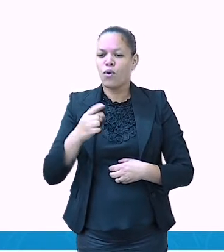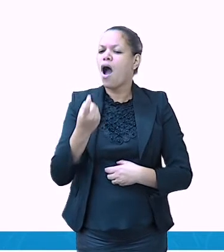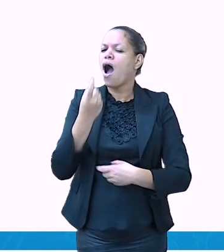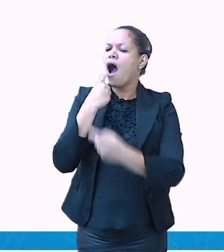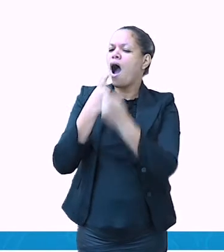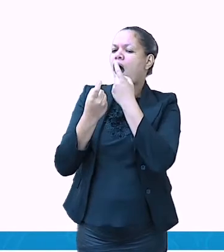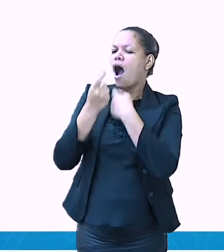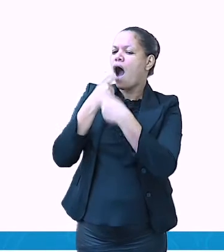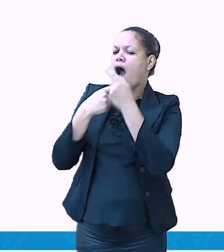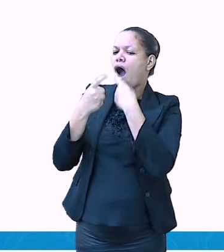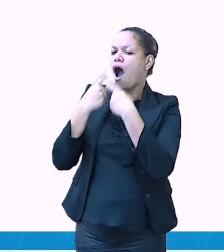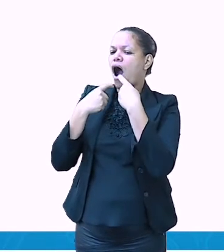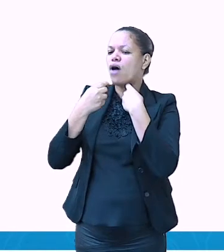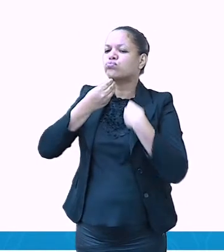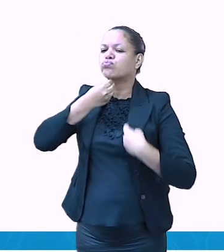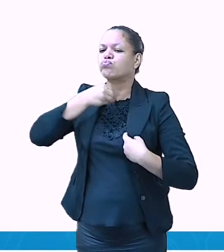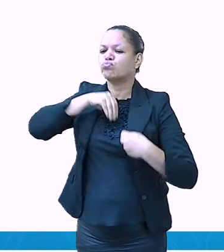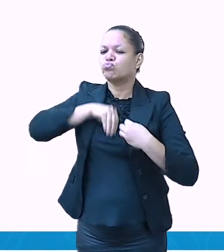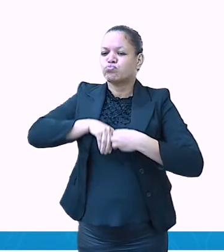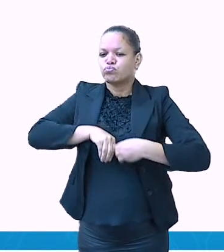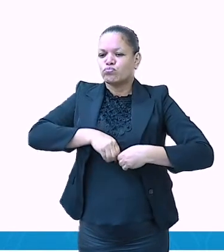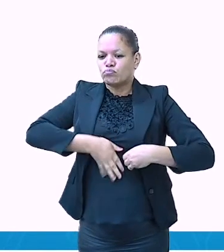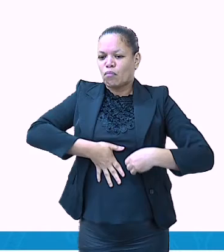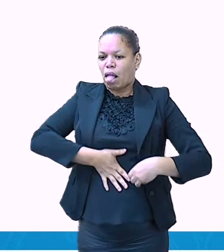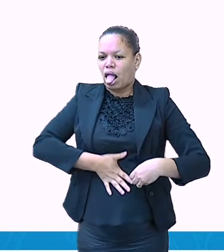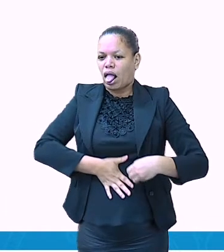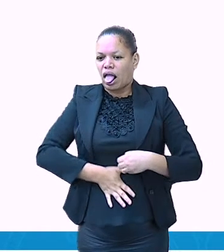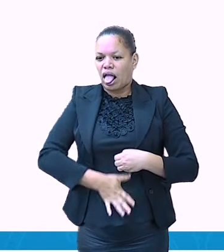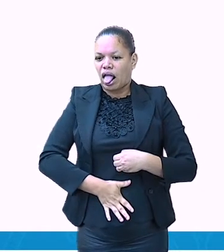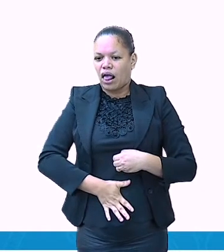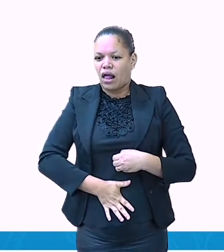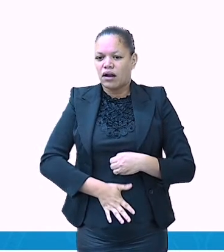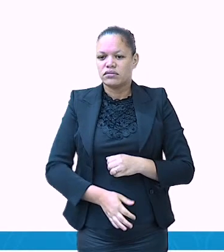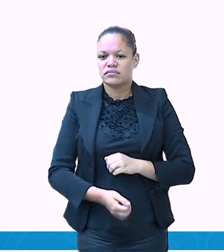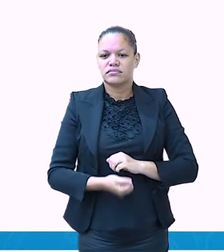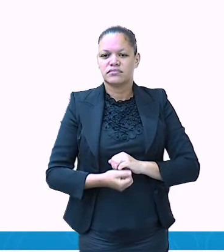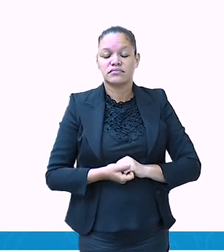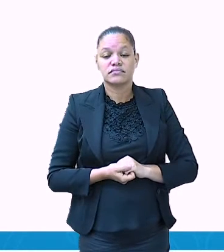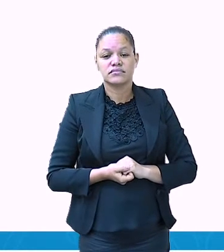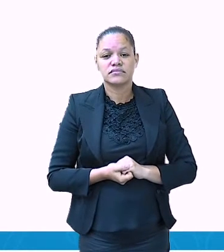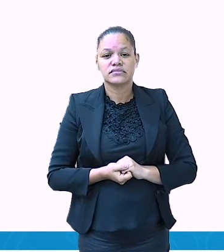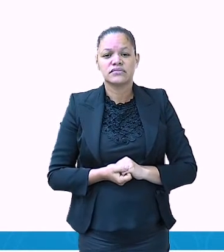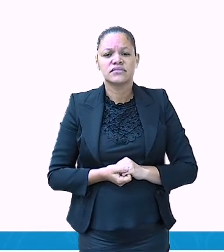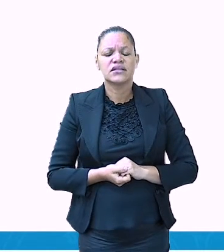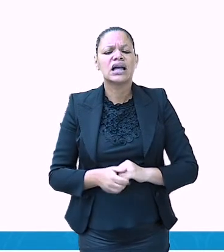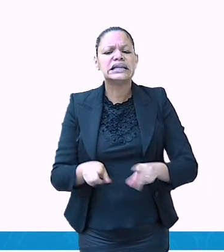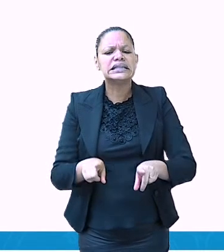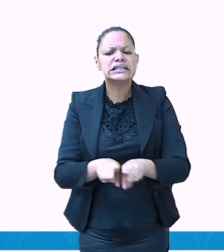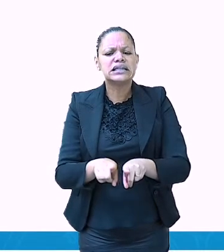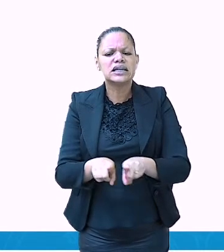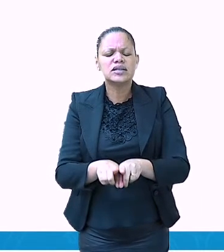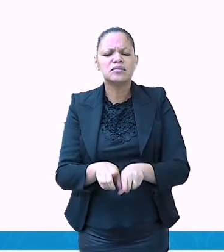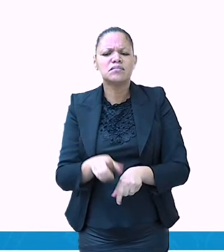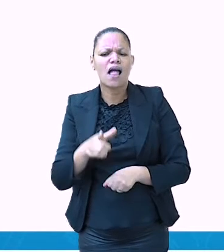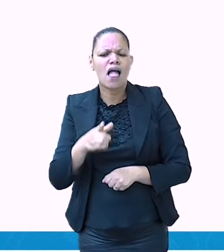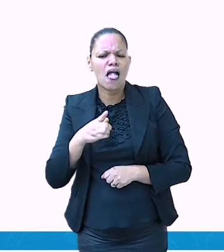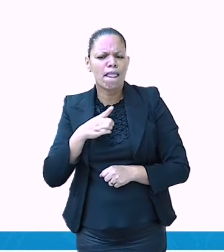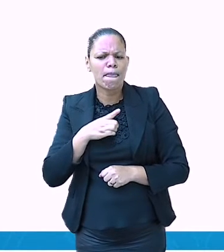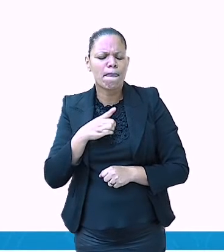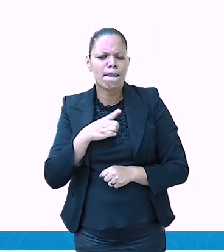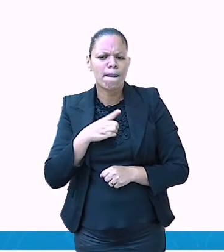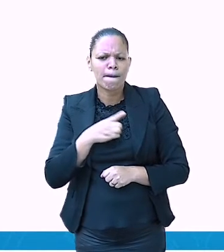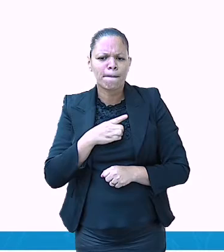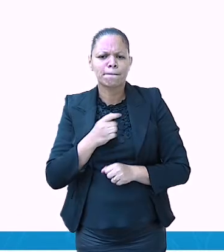Temos também tipos de anfíbios, então na classe dos anfíbios nós temos ainda outros